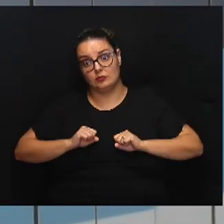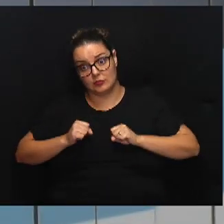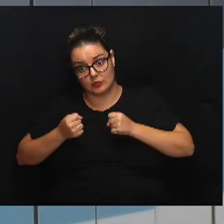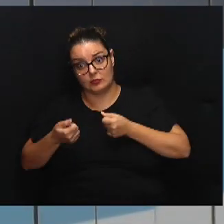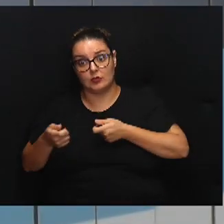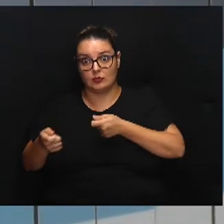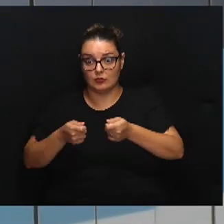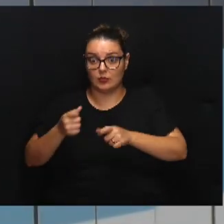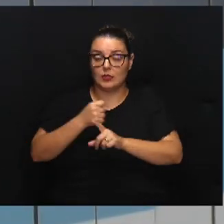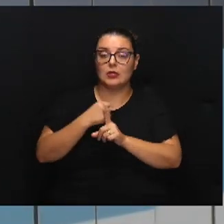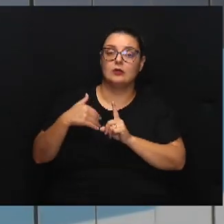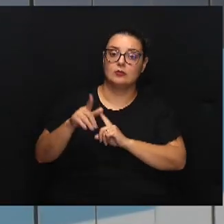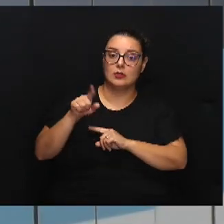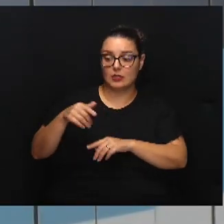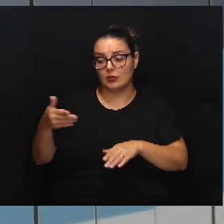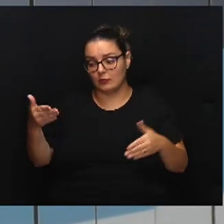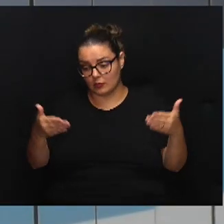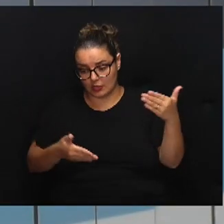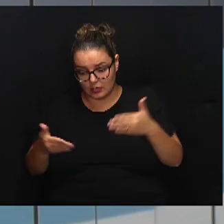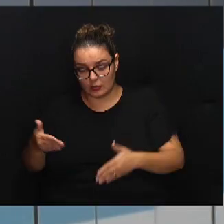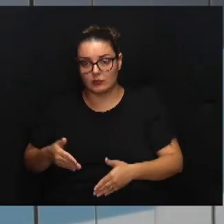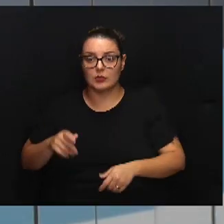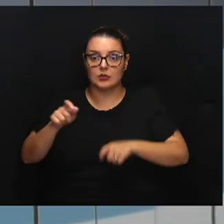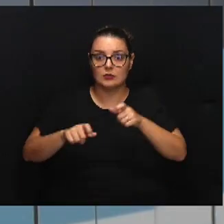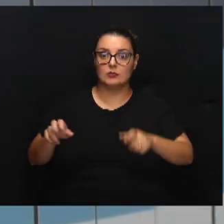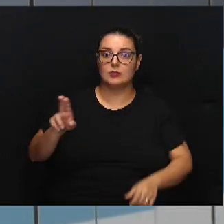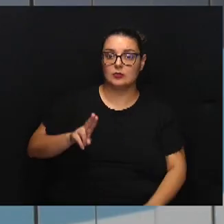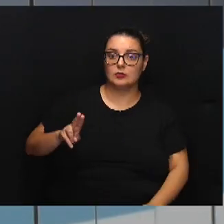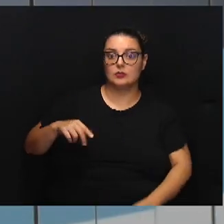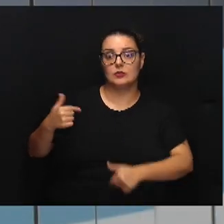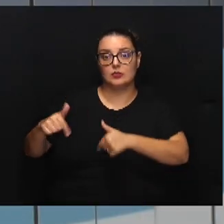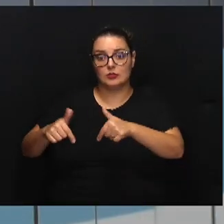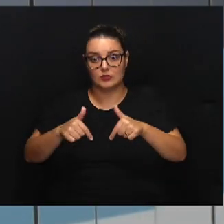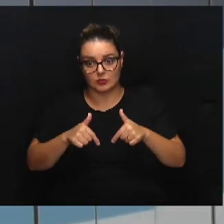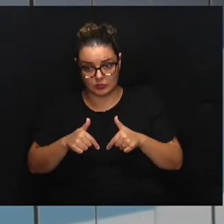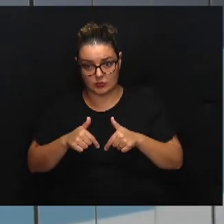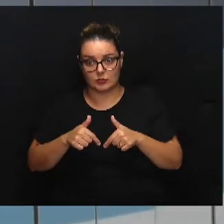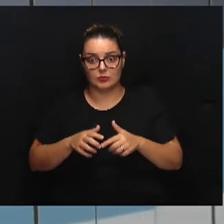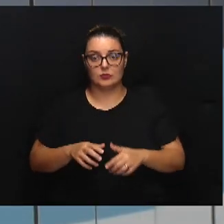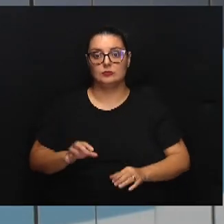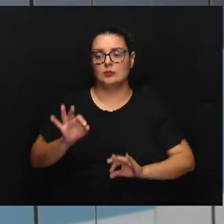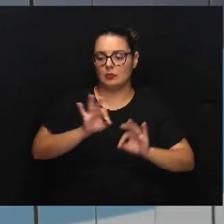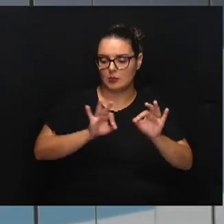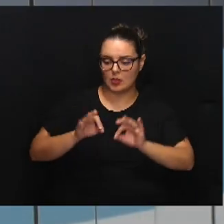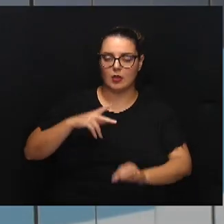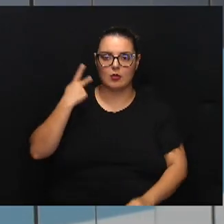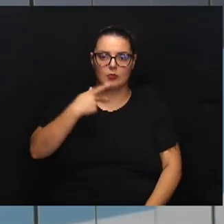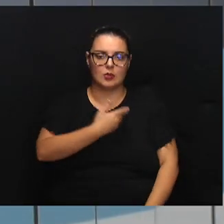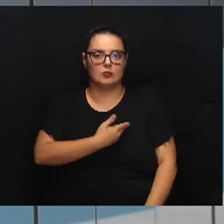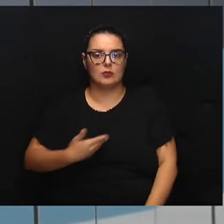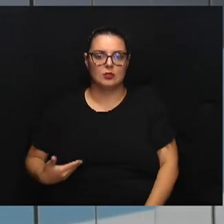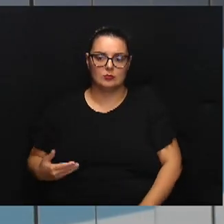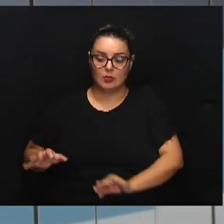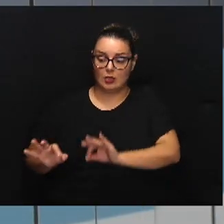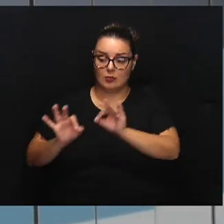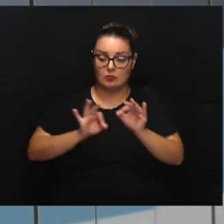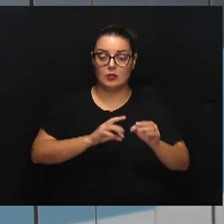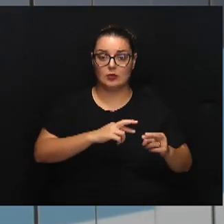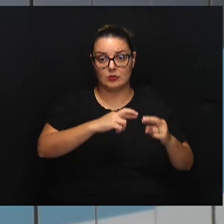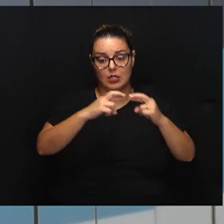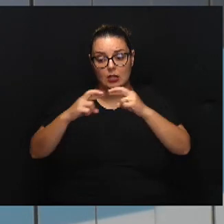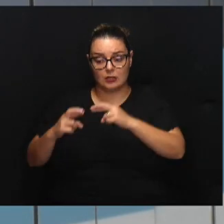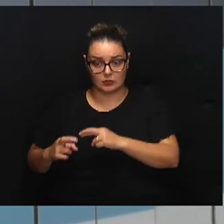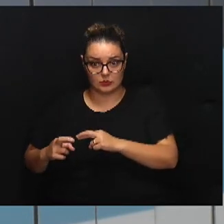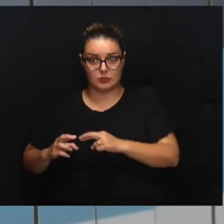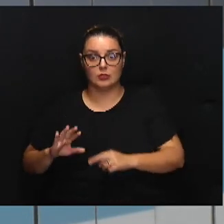controle social, que é a participação dos usuários e dos trabalhadores na elaboração da política pública, do acompanhamento da fiscalização.